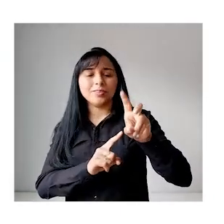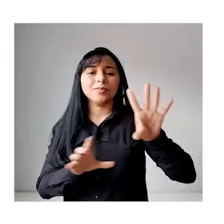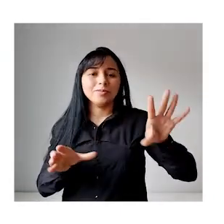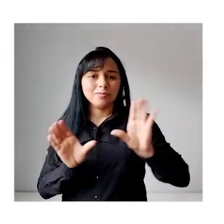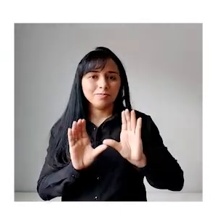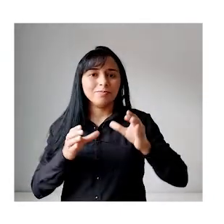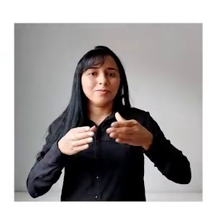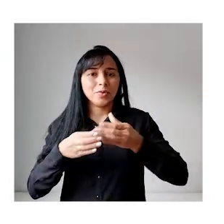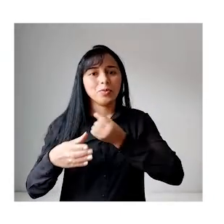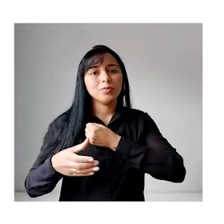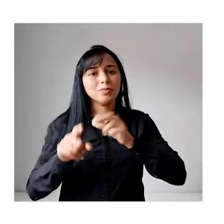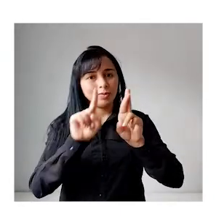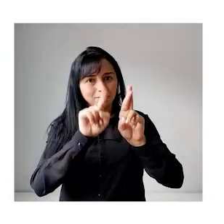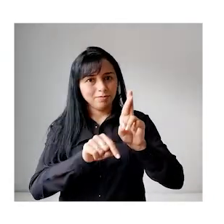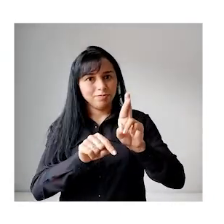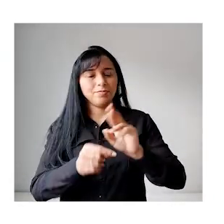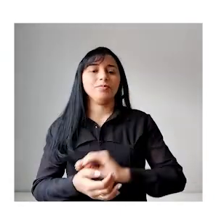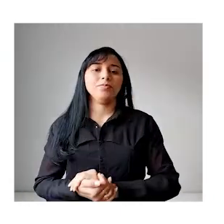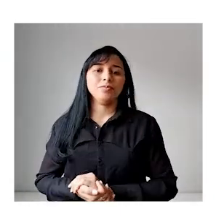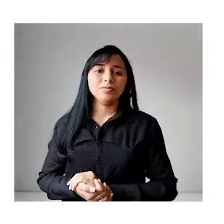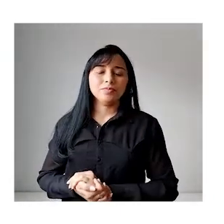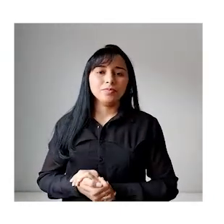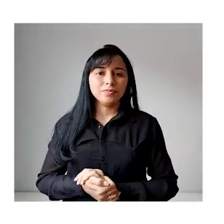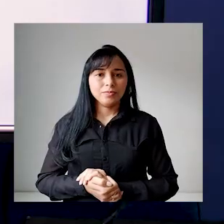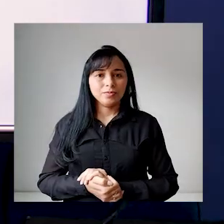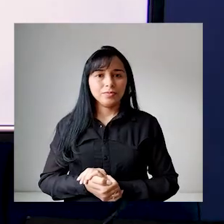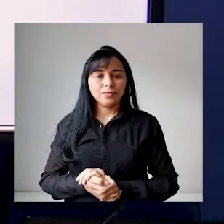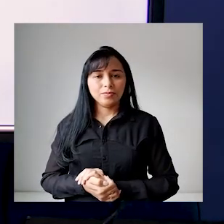reais e o seu valor é 5.